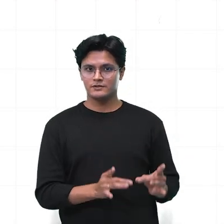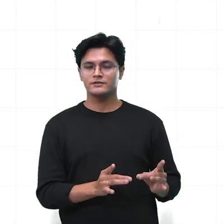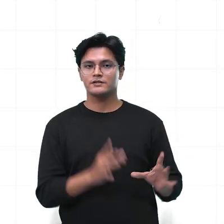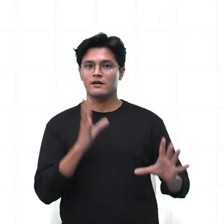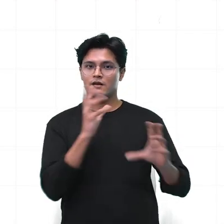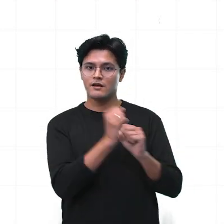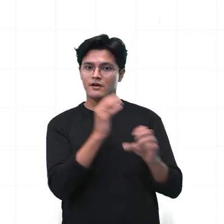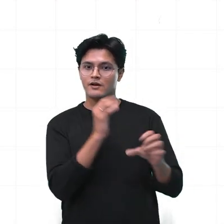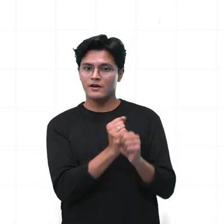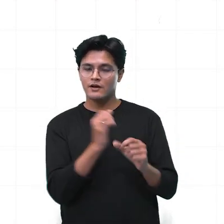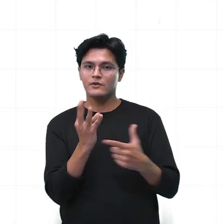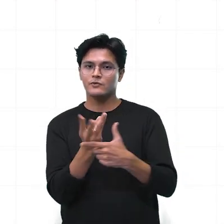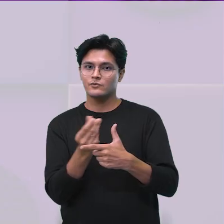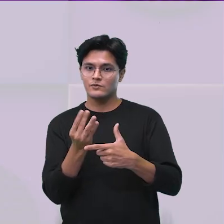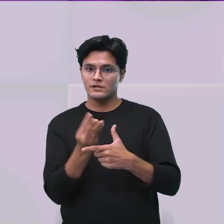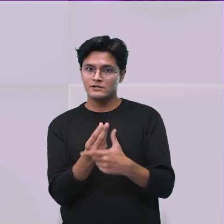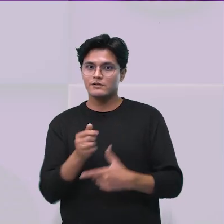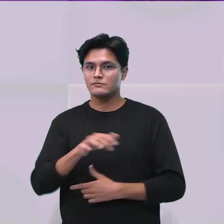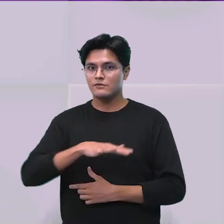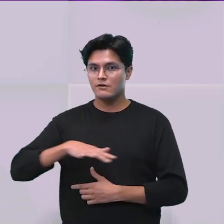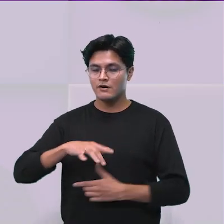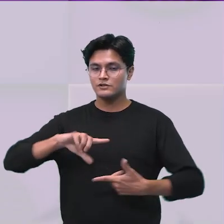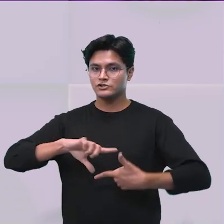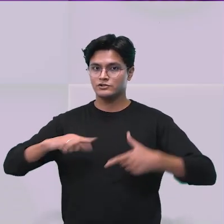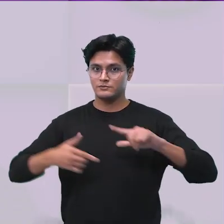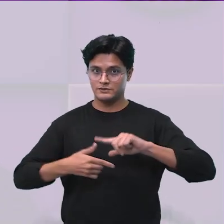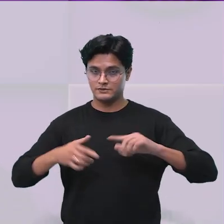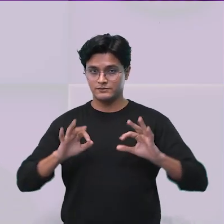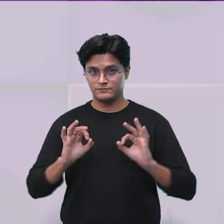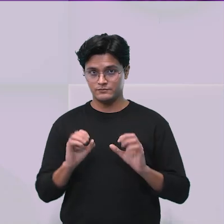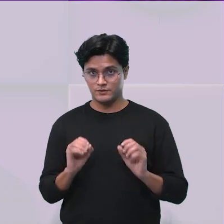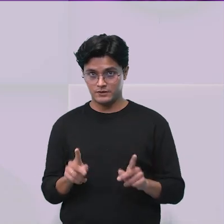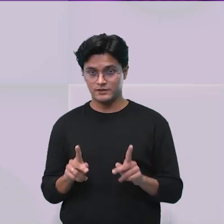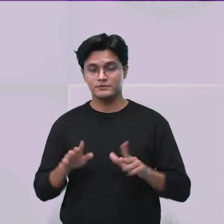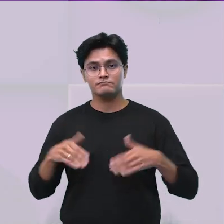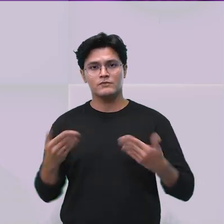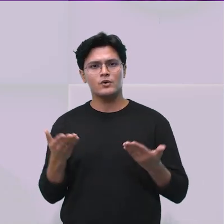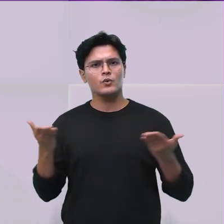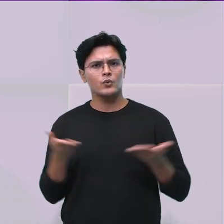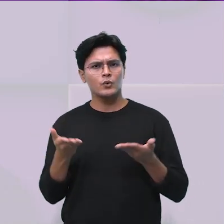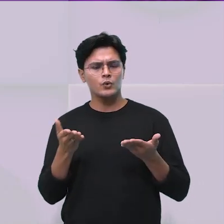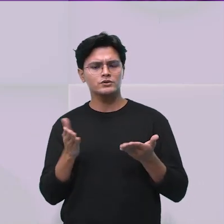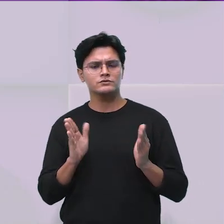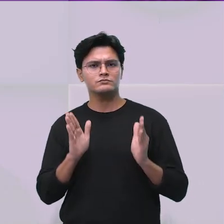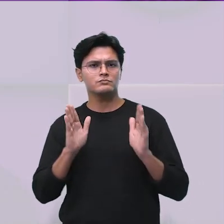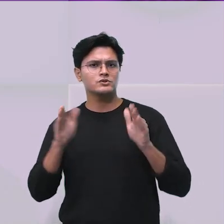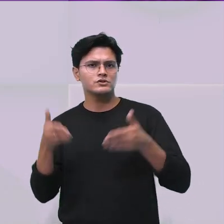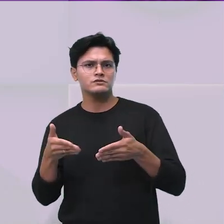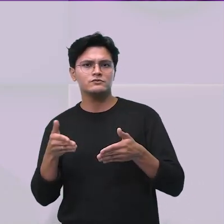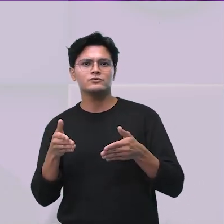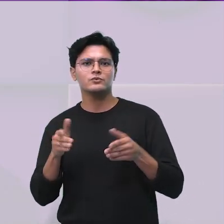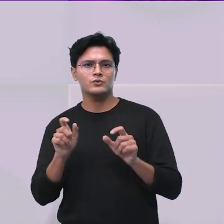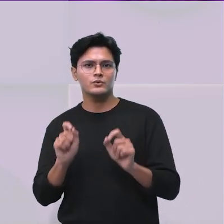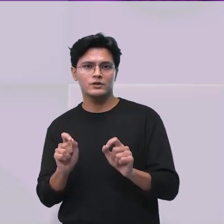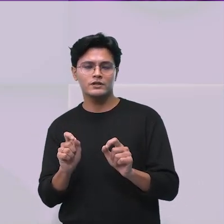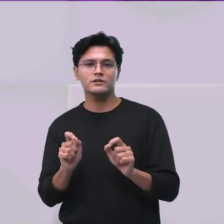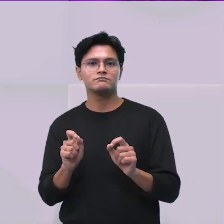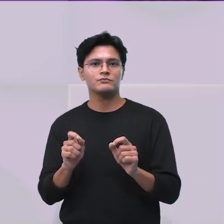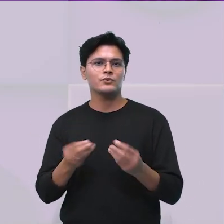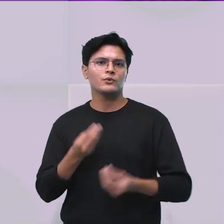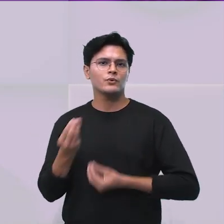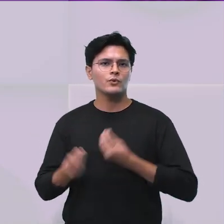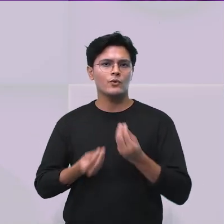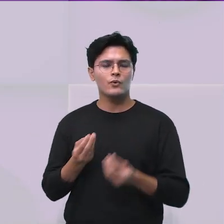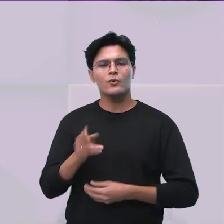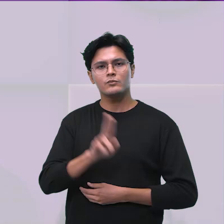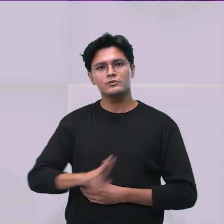na geometria, ok? Então hoje nós vamos focar um pouquinho na utilização das